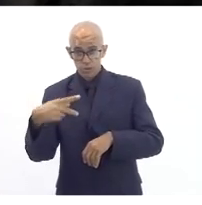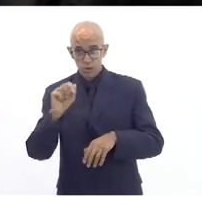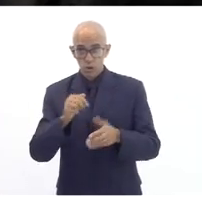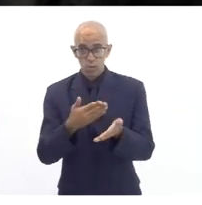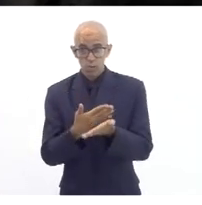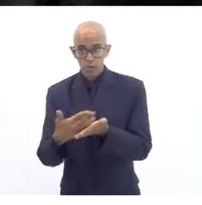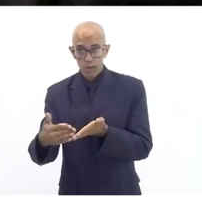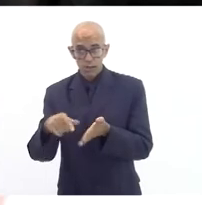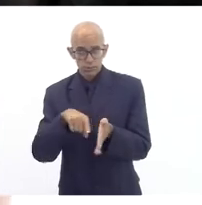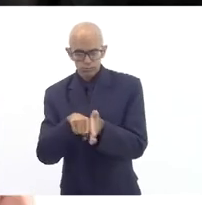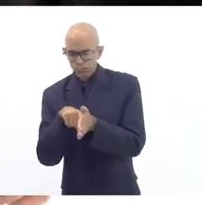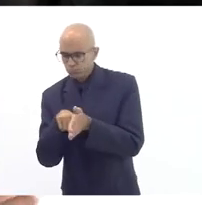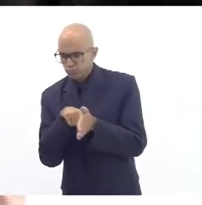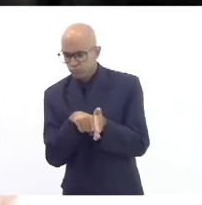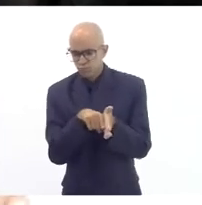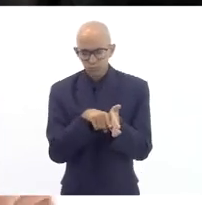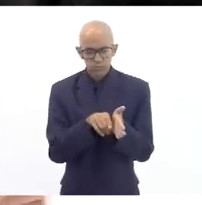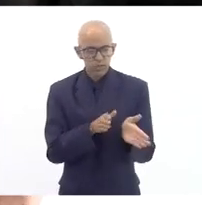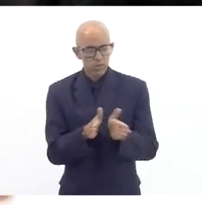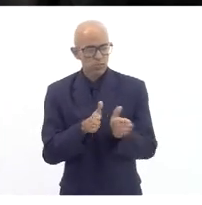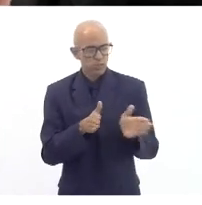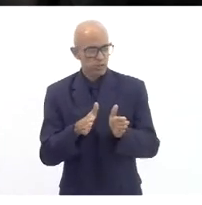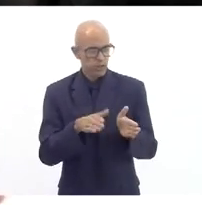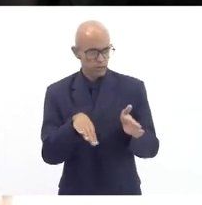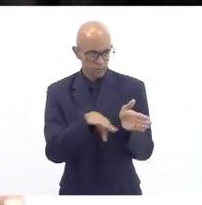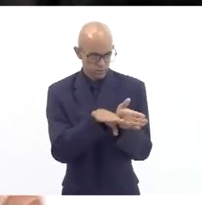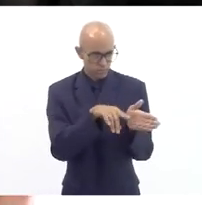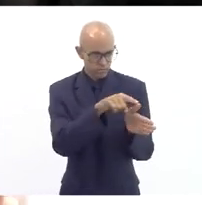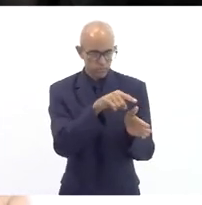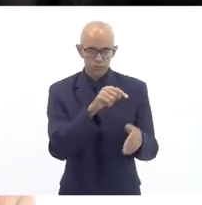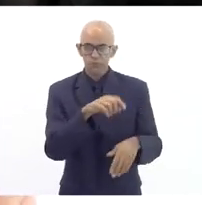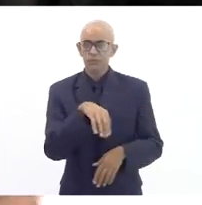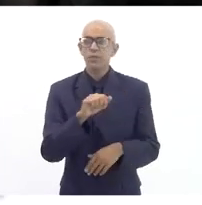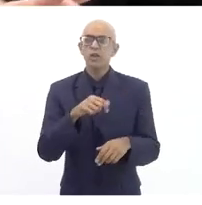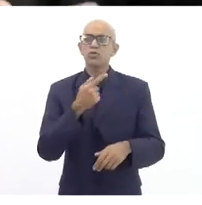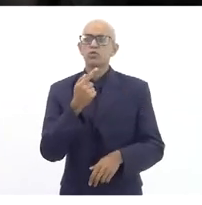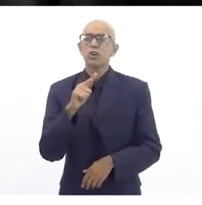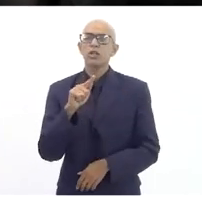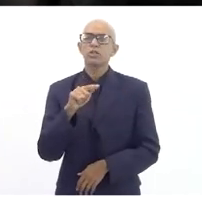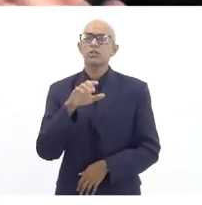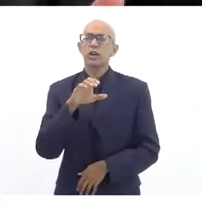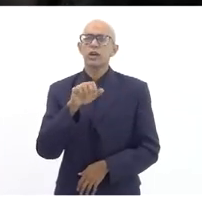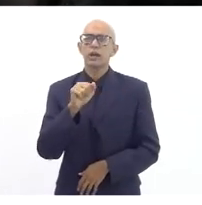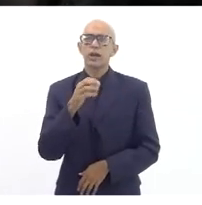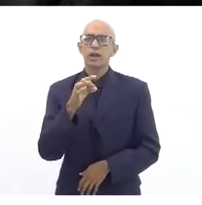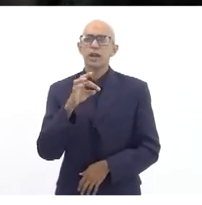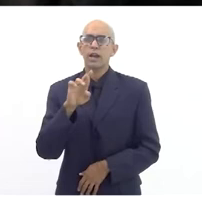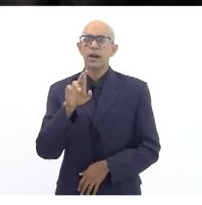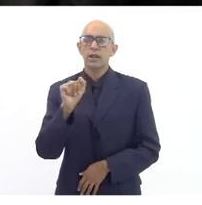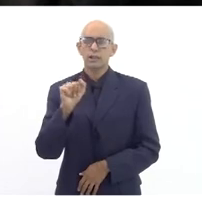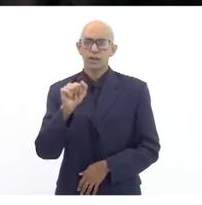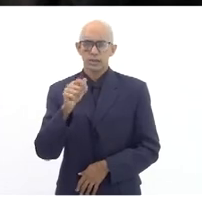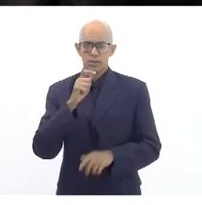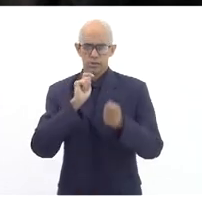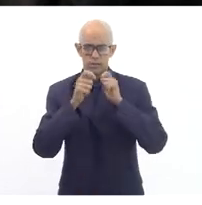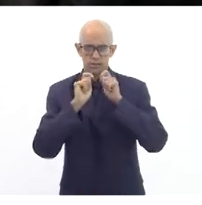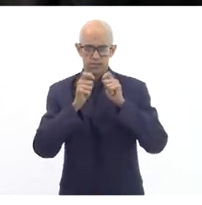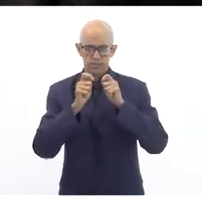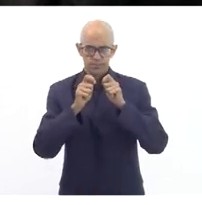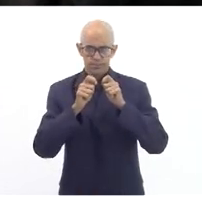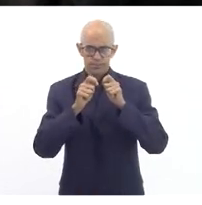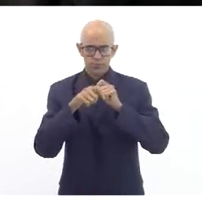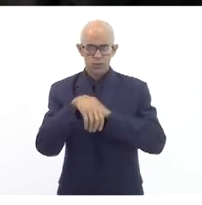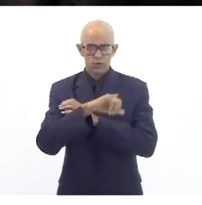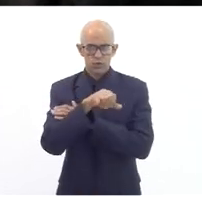estações de trens. E até citando aqui o gerente da Catra, à época, que deu a entrevista, José Luiz